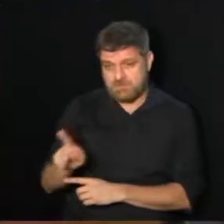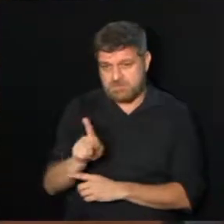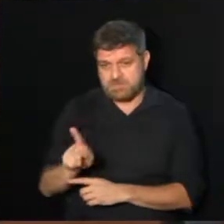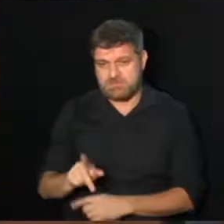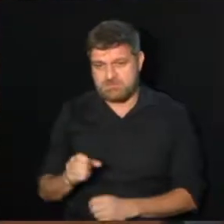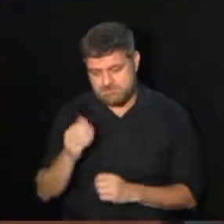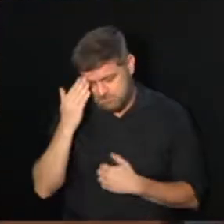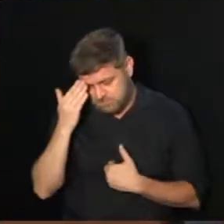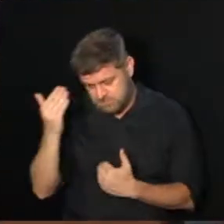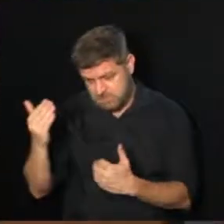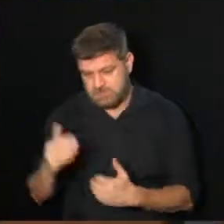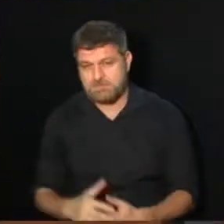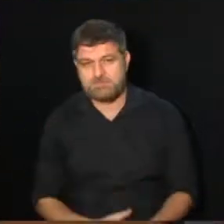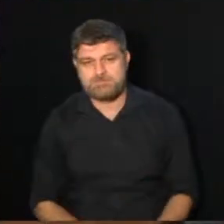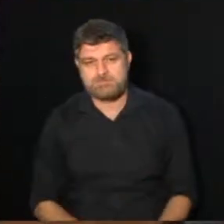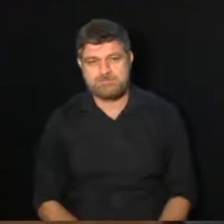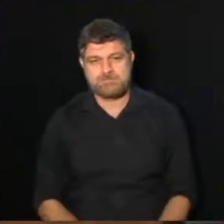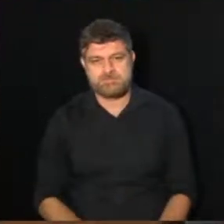professor? Obrigado.